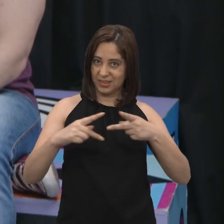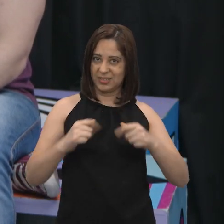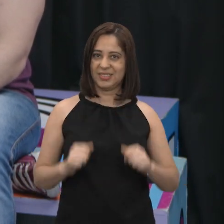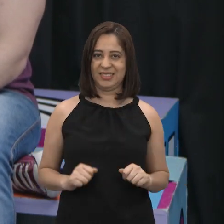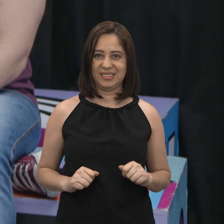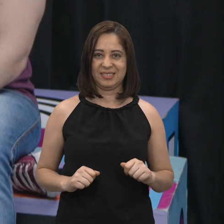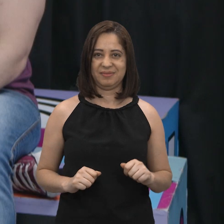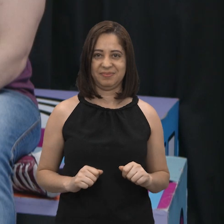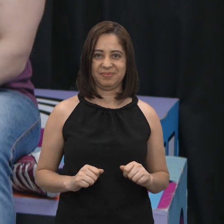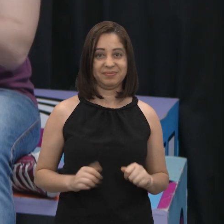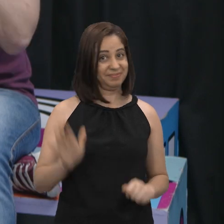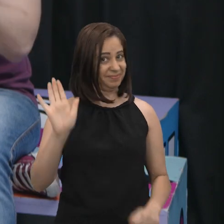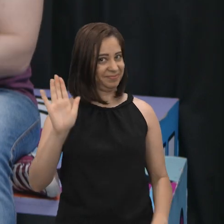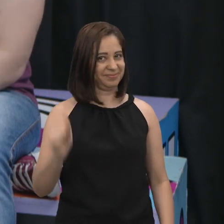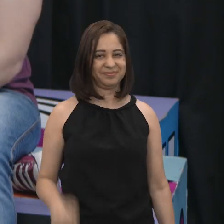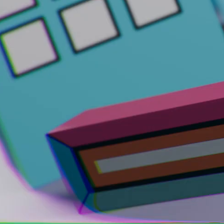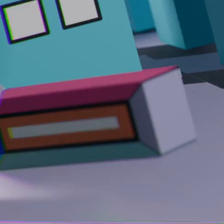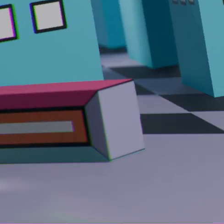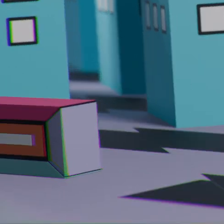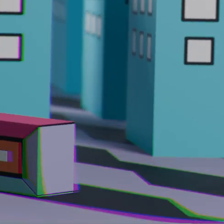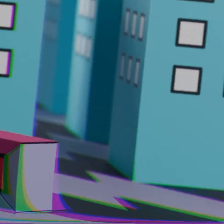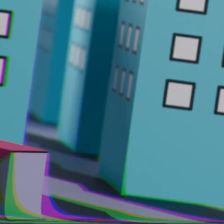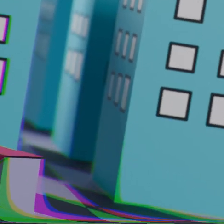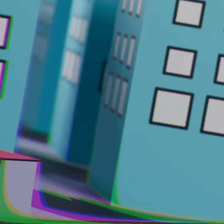quadro Atividade Legislativa. Até já.